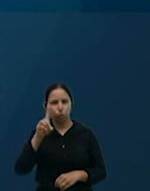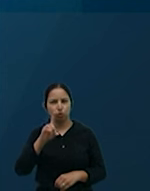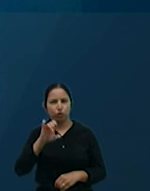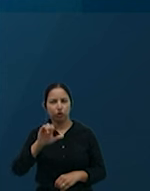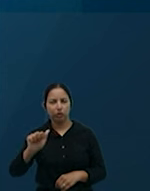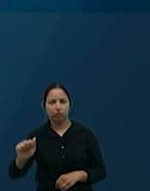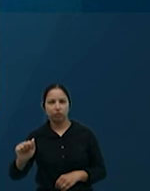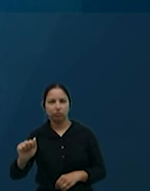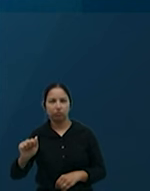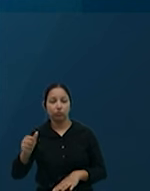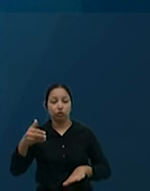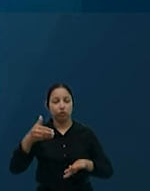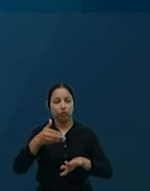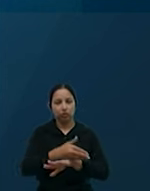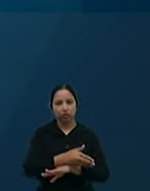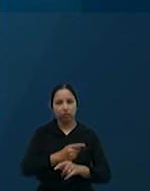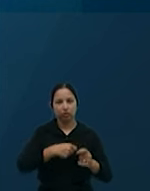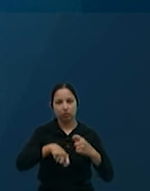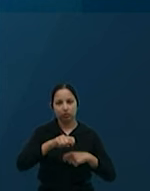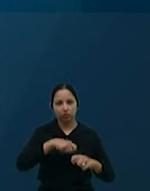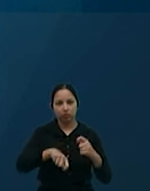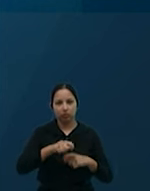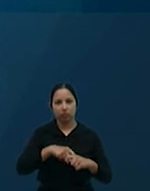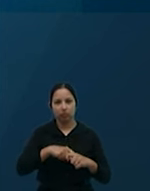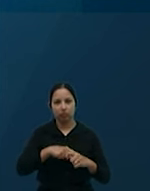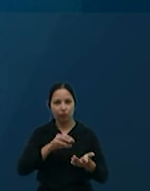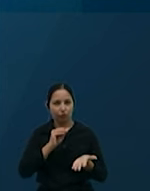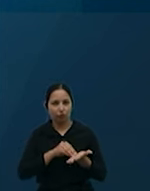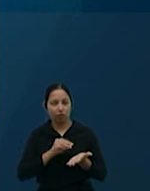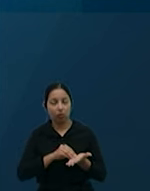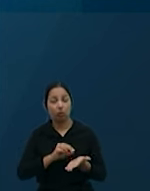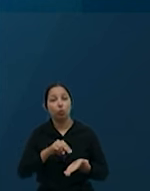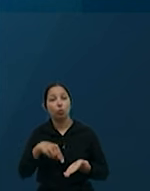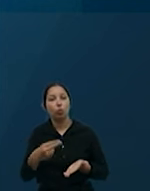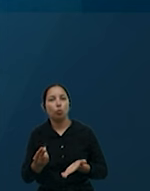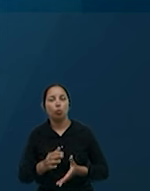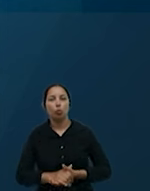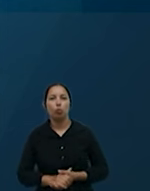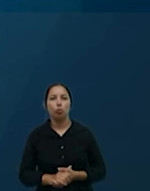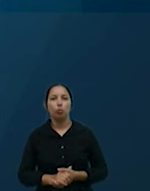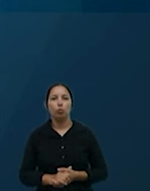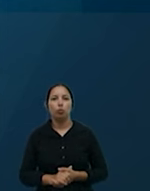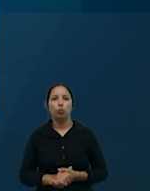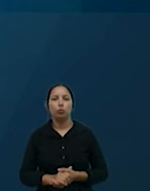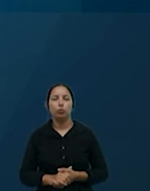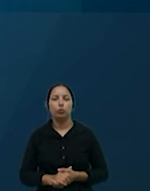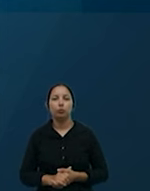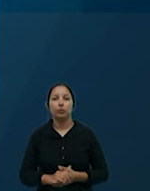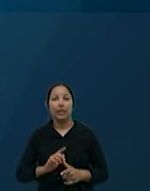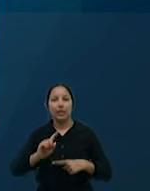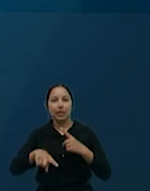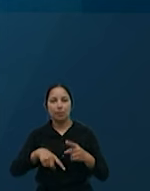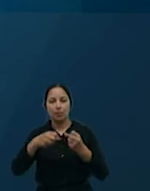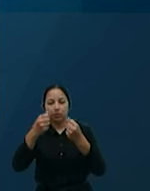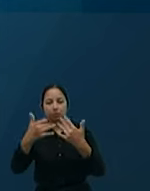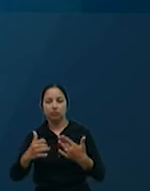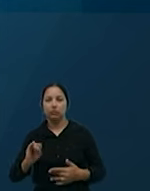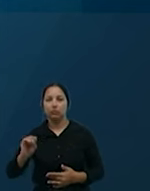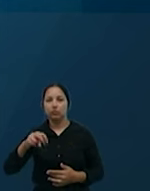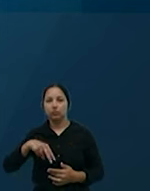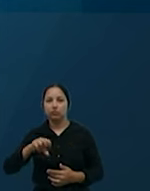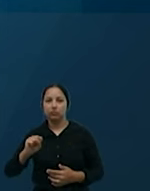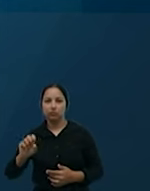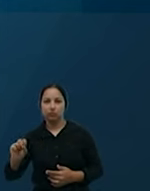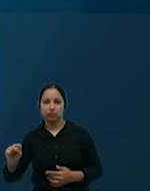administrativo, qualifico como incompleto, ou a efetiva citação do INSS. Uma adequada